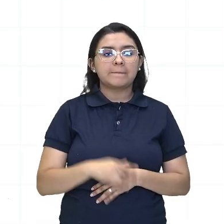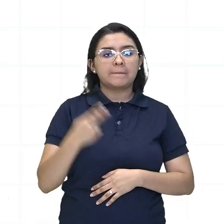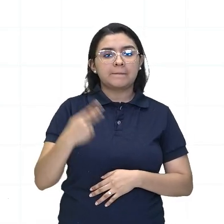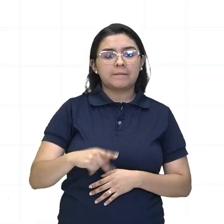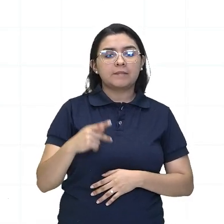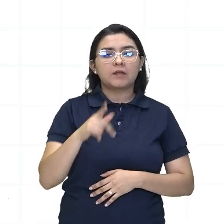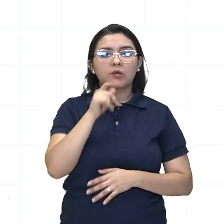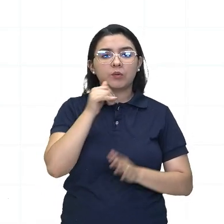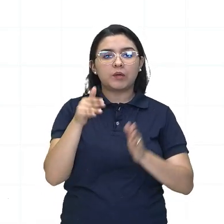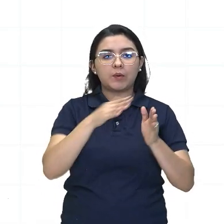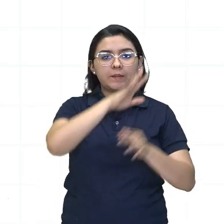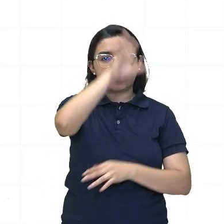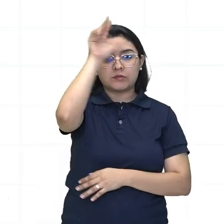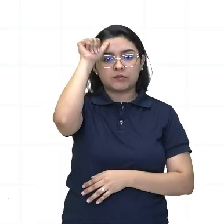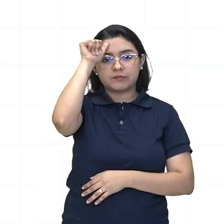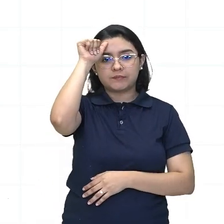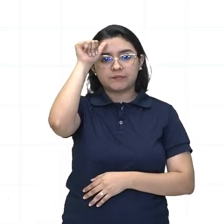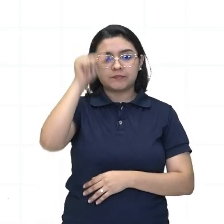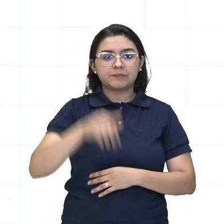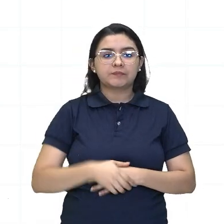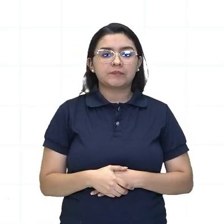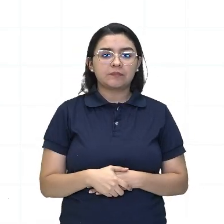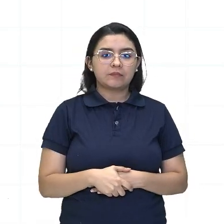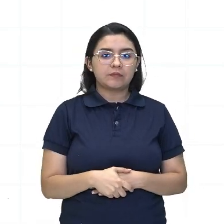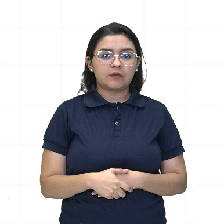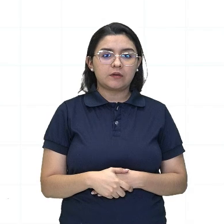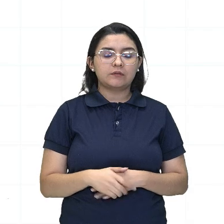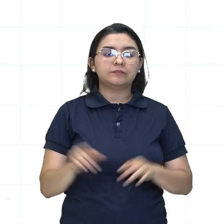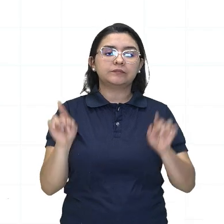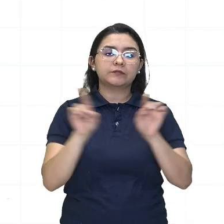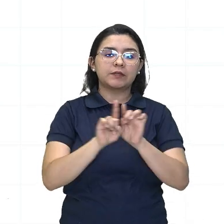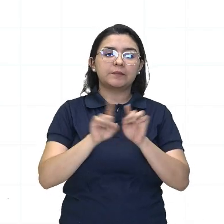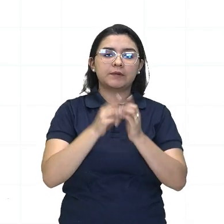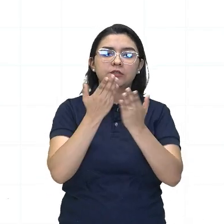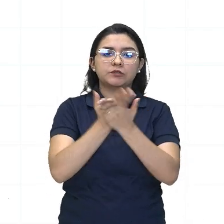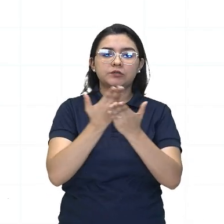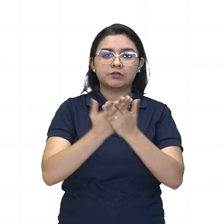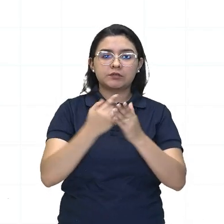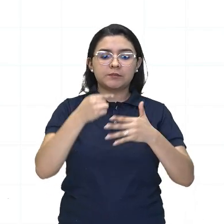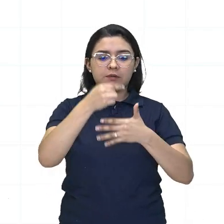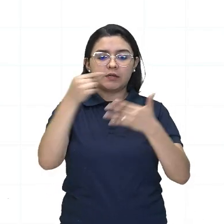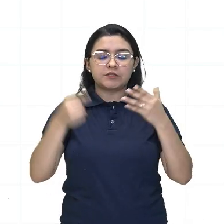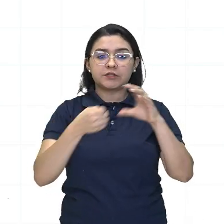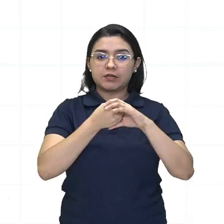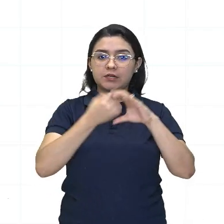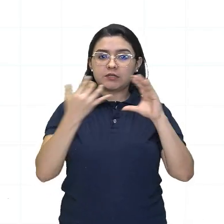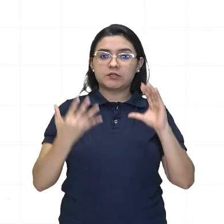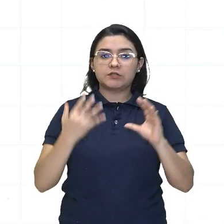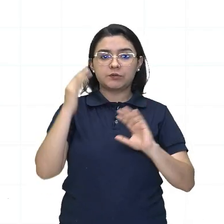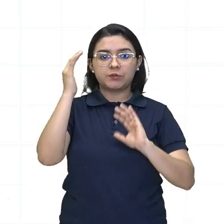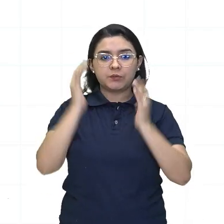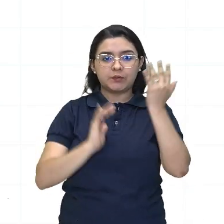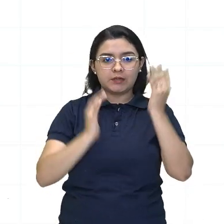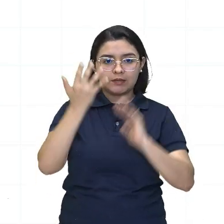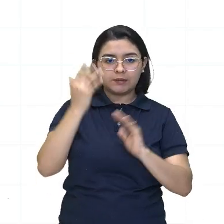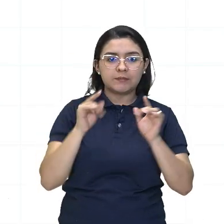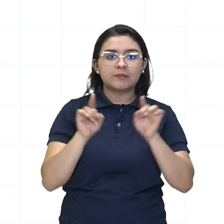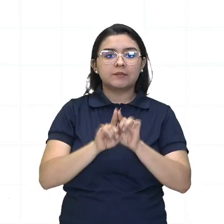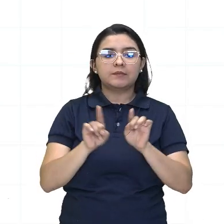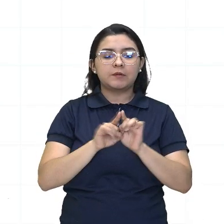do Rio Amazonas ou bacia hidrográfica amazônica. Falamos também sobre as características climáticas, e aí nós temos o